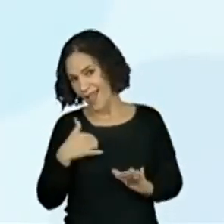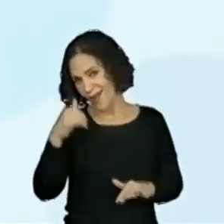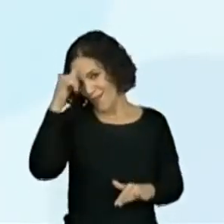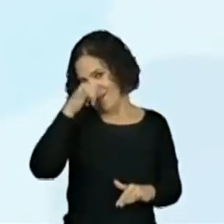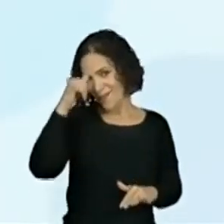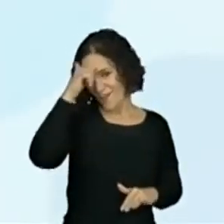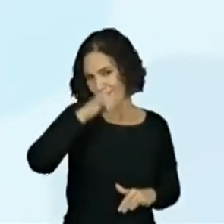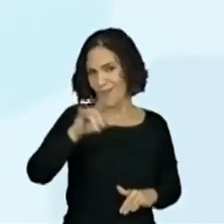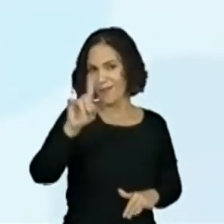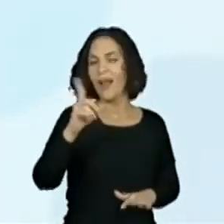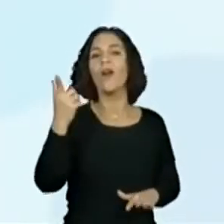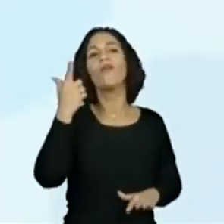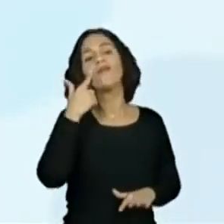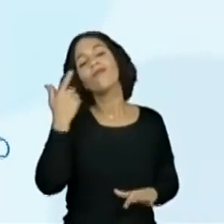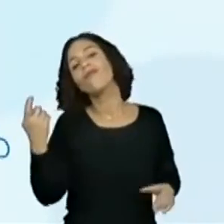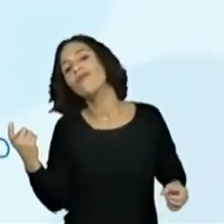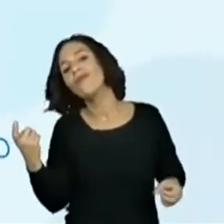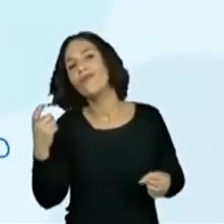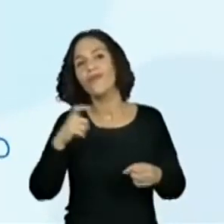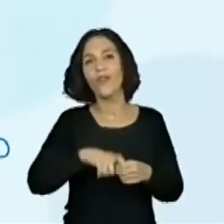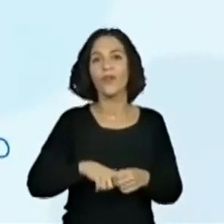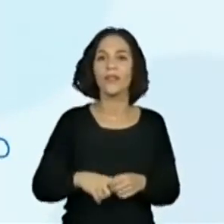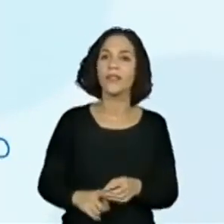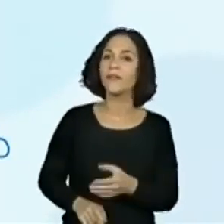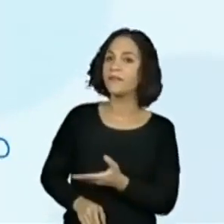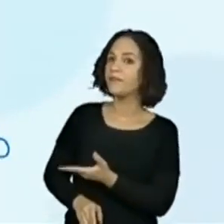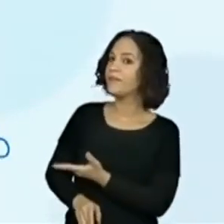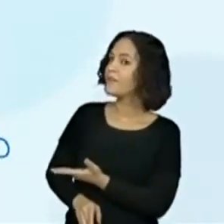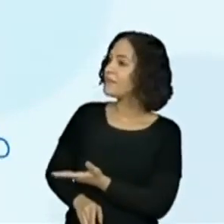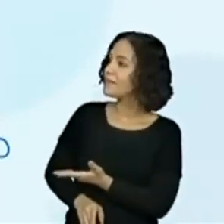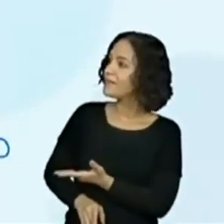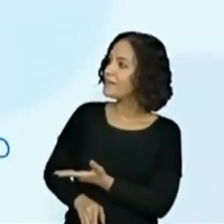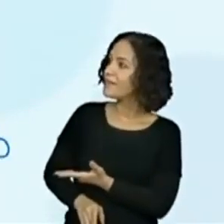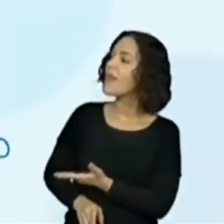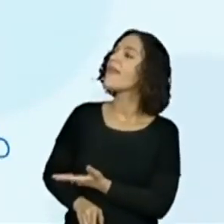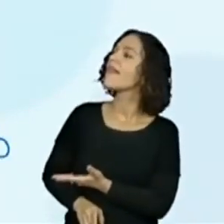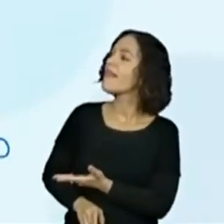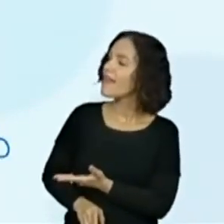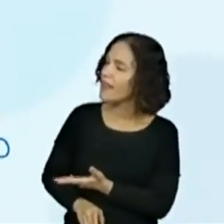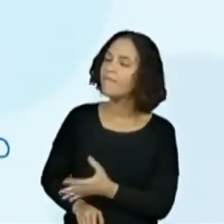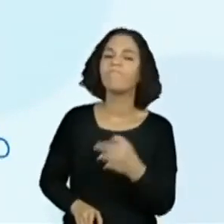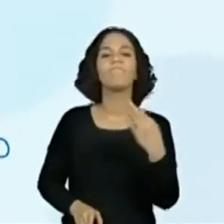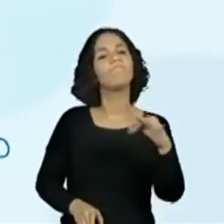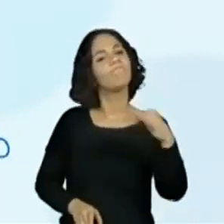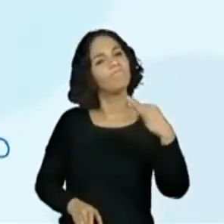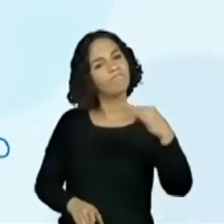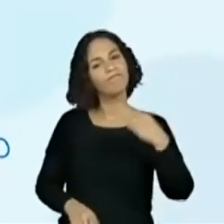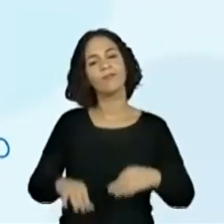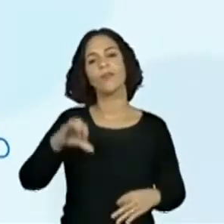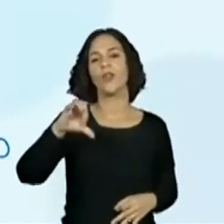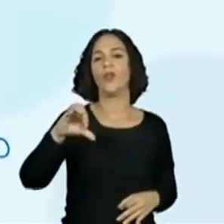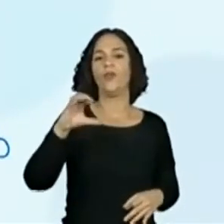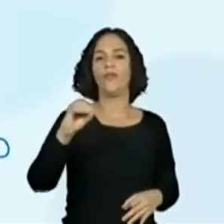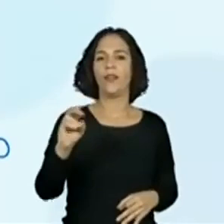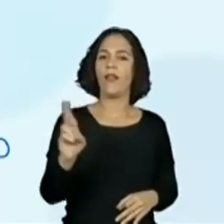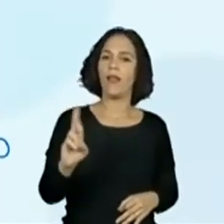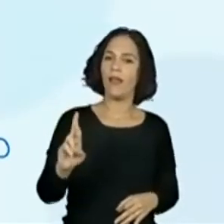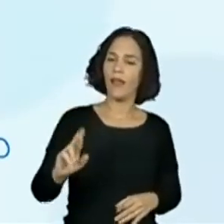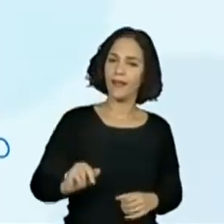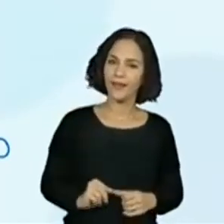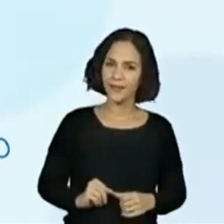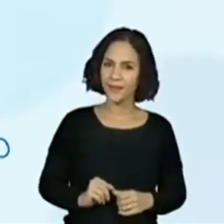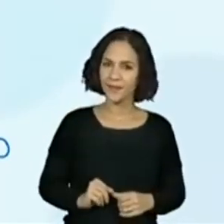ela vai voltar para conferir. Vamos lá. Olha só. R$90. R$90.